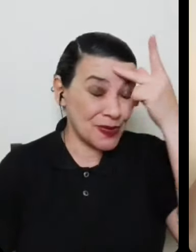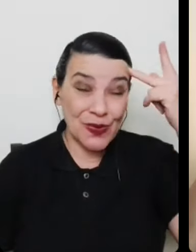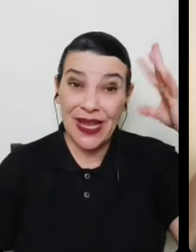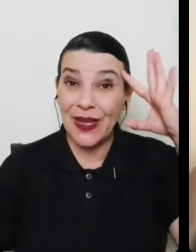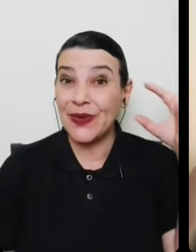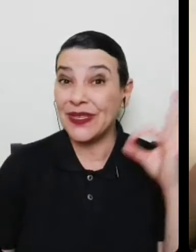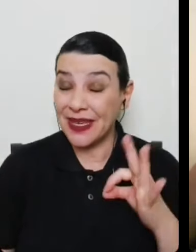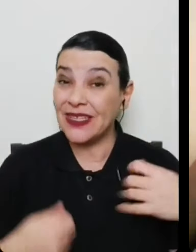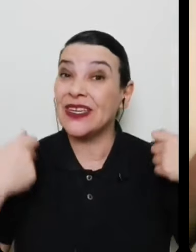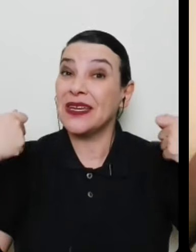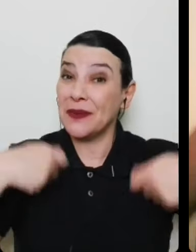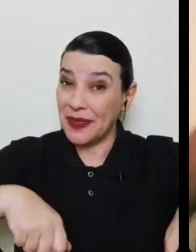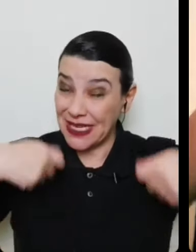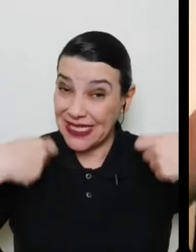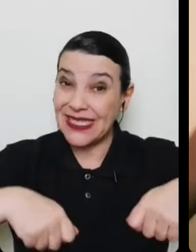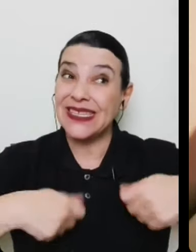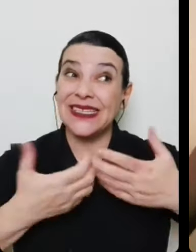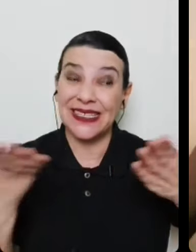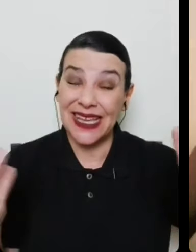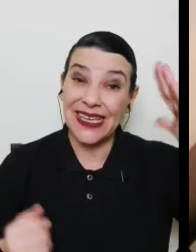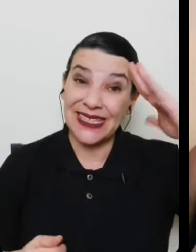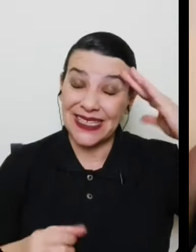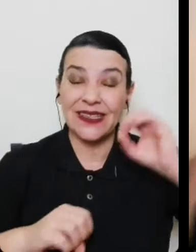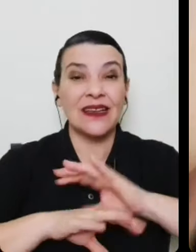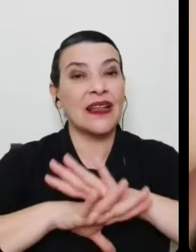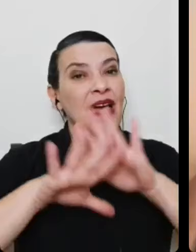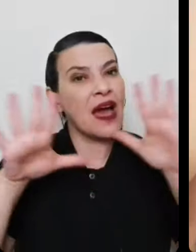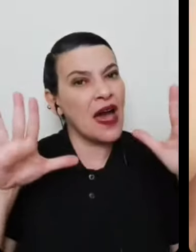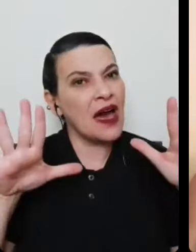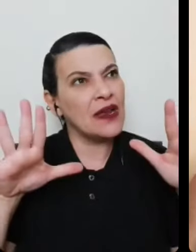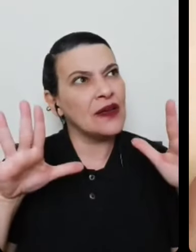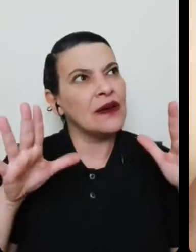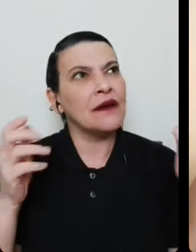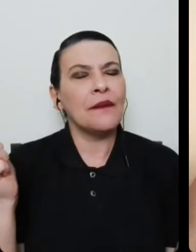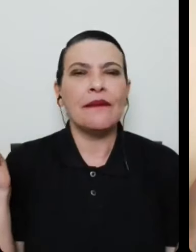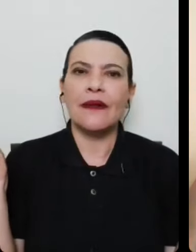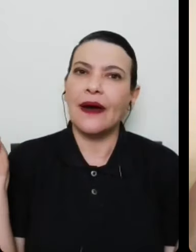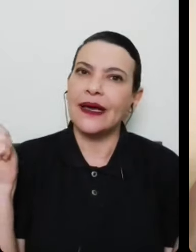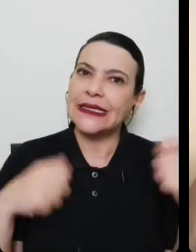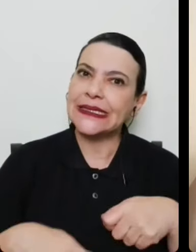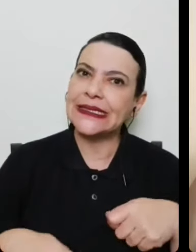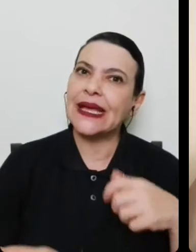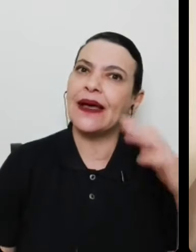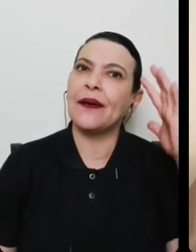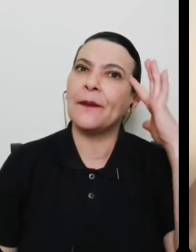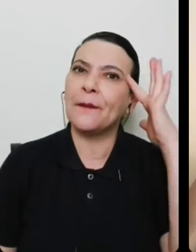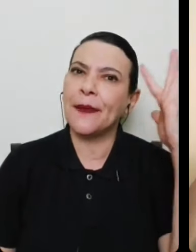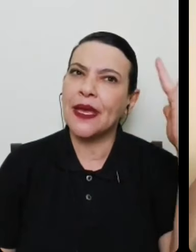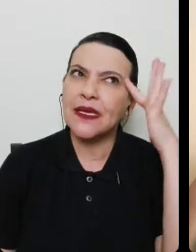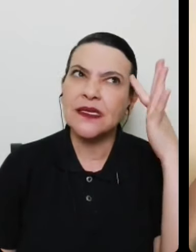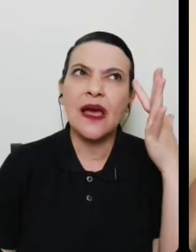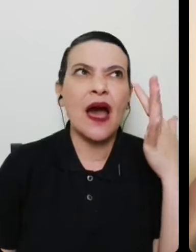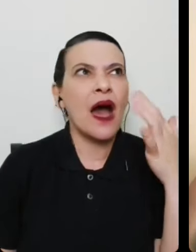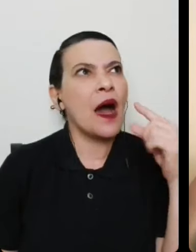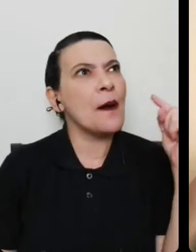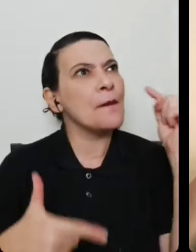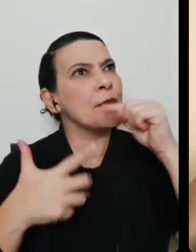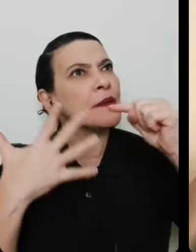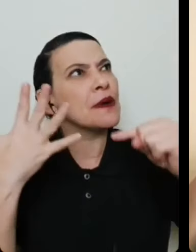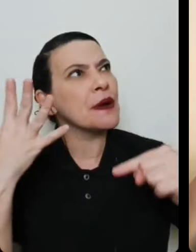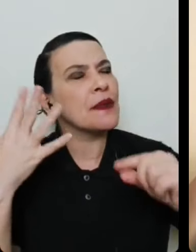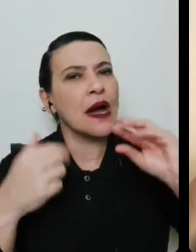não pode ignorar essas questões, mas também a gente pode pensar em caminhos e possibilidades